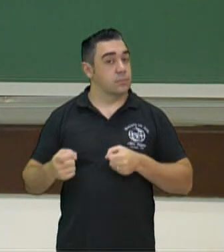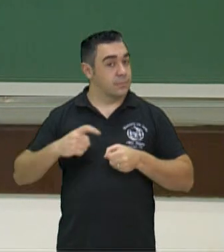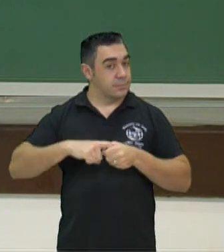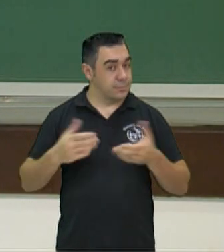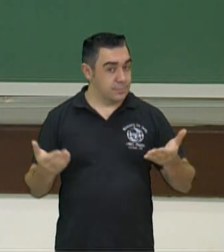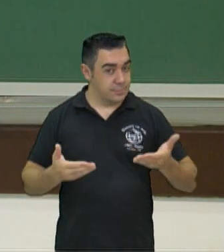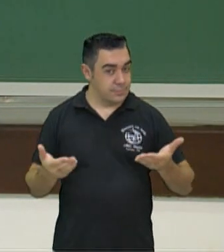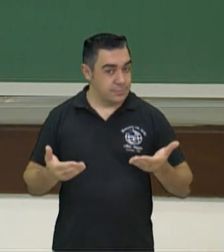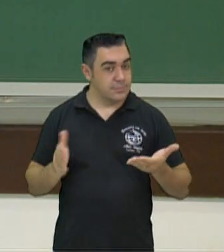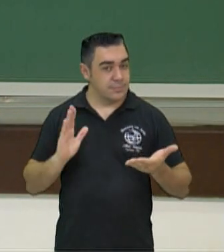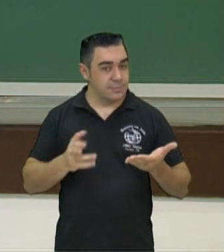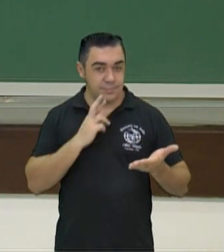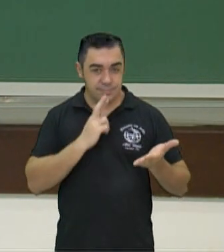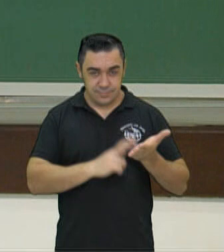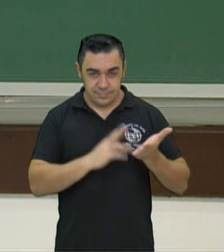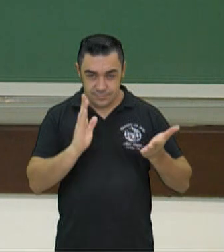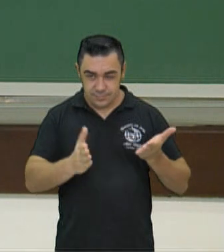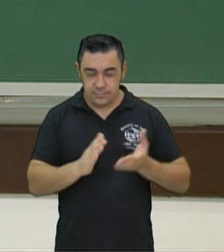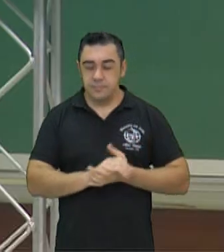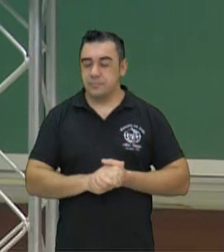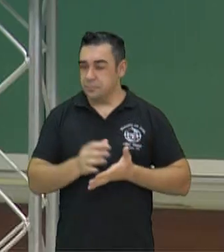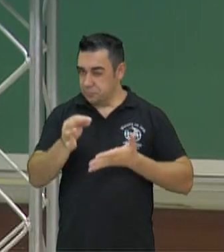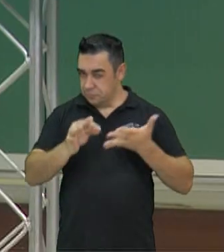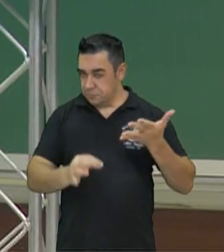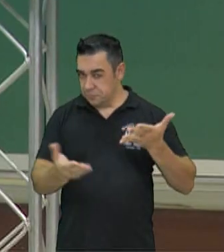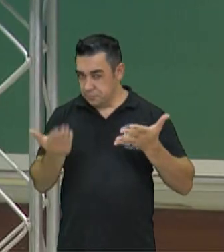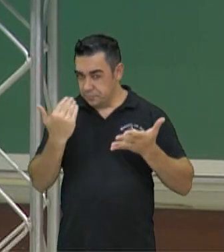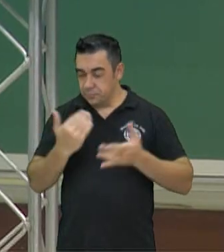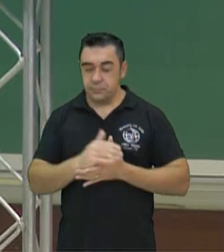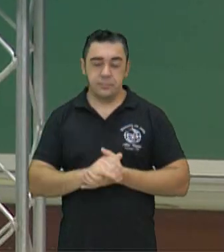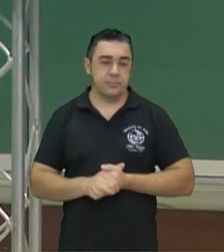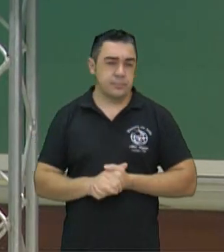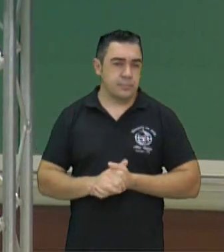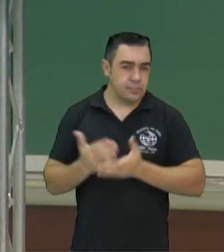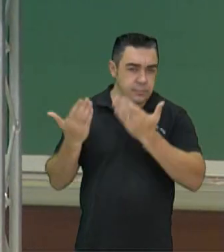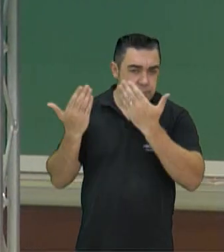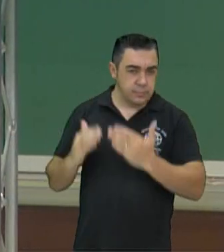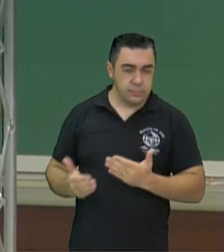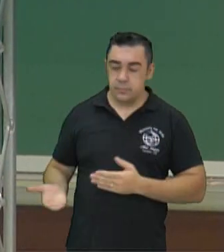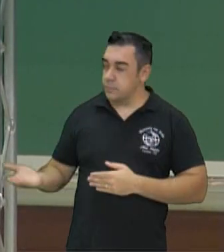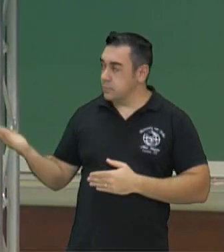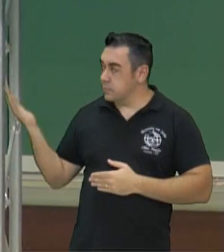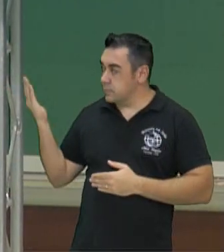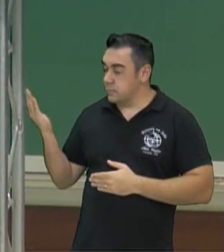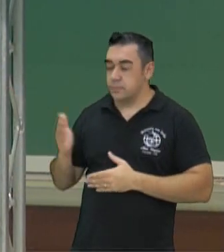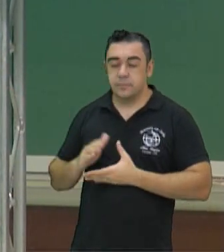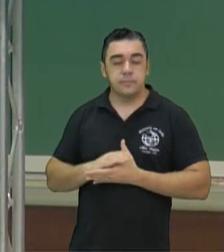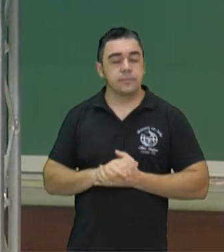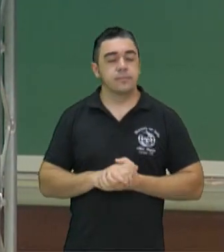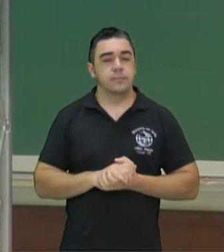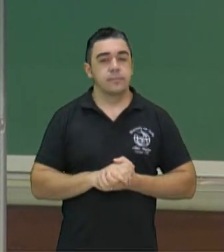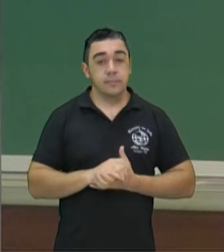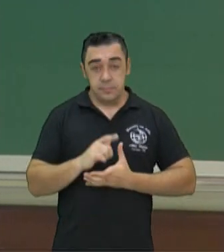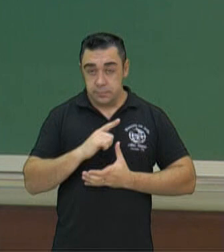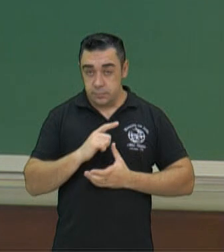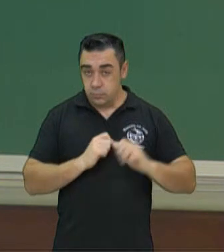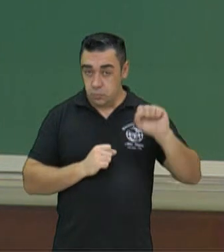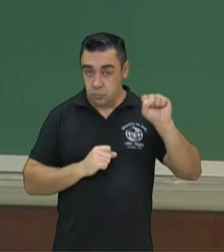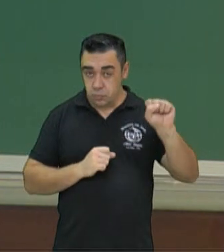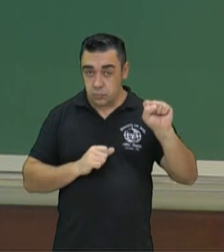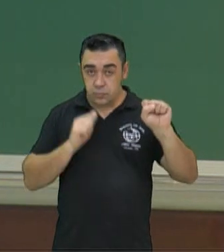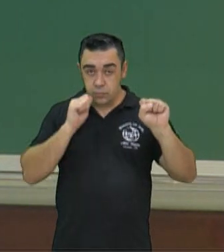Voltamos, pessoal, e aí, já resolveram? Então, vamos analisar o nosso exercício. Eu tenho